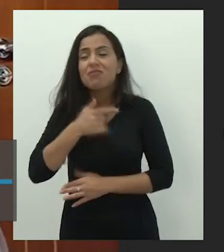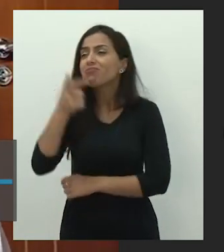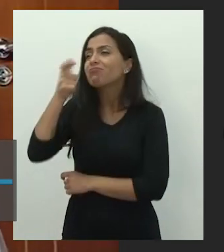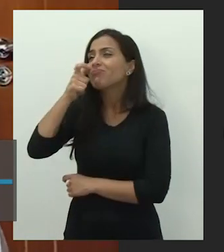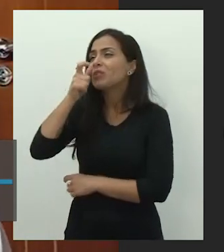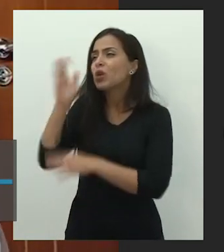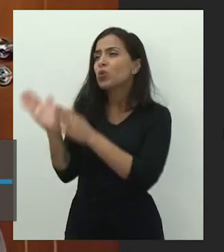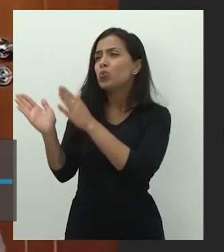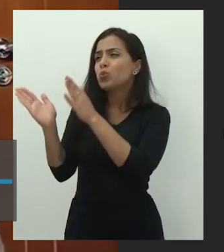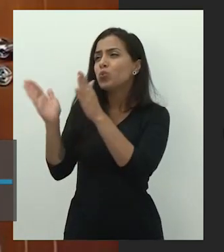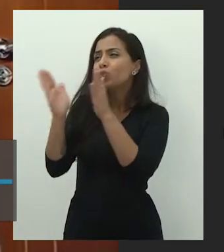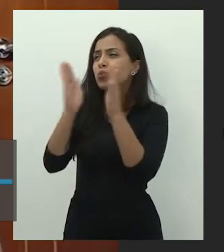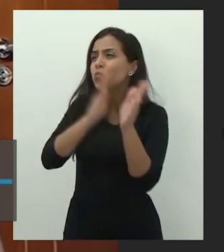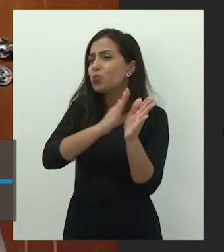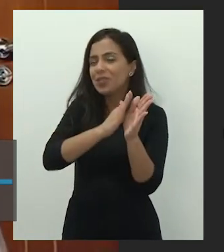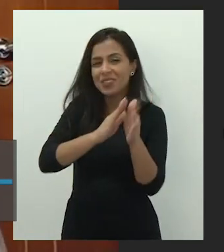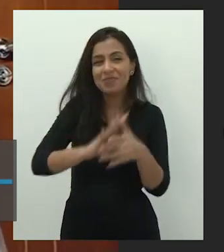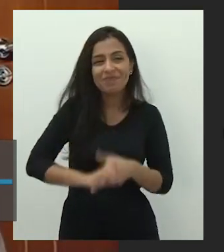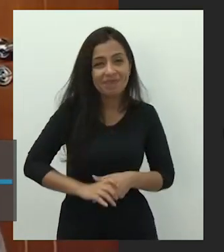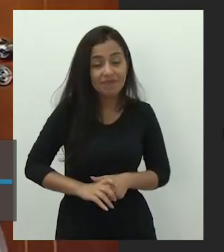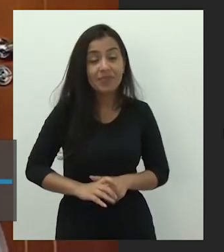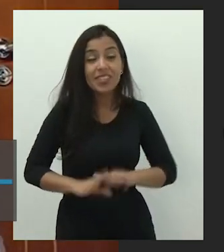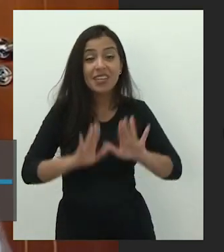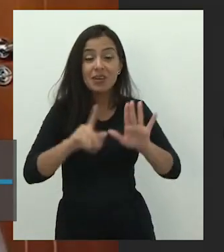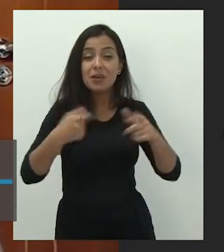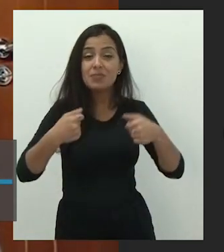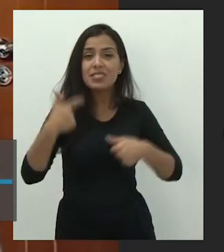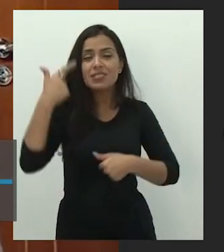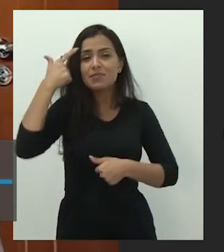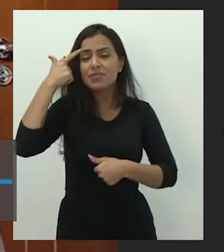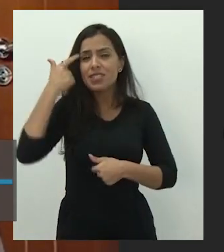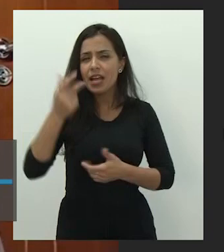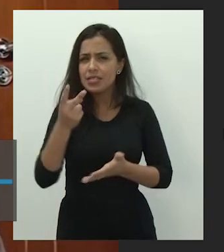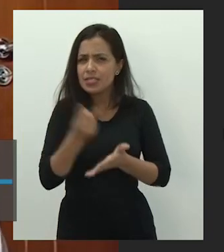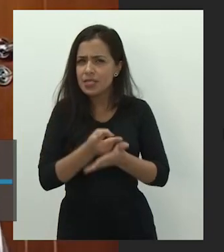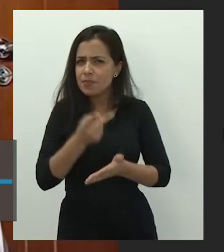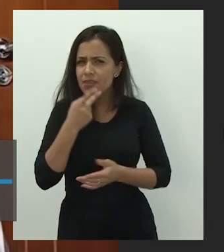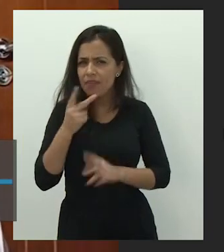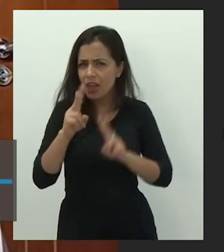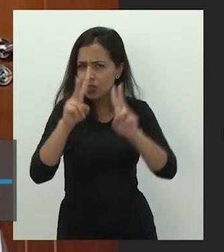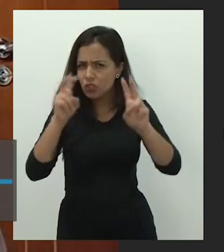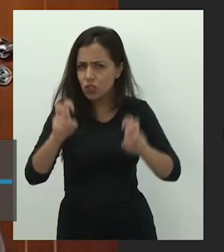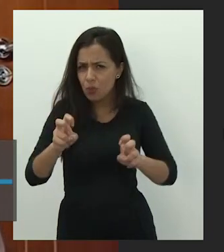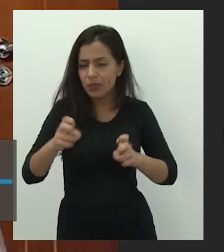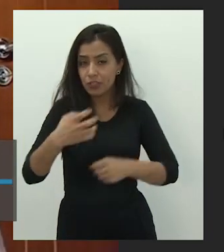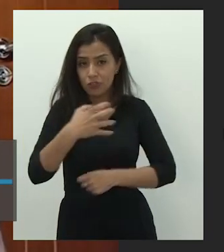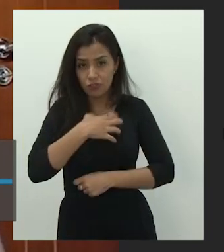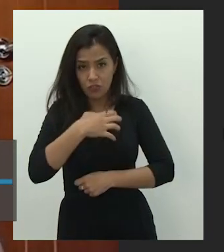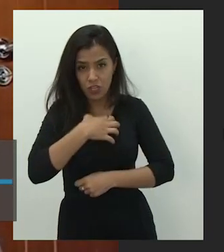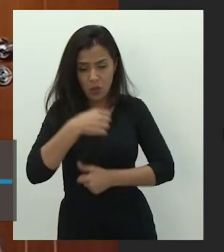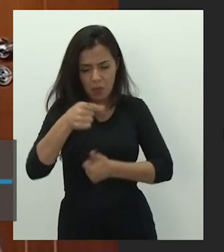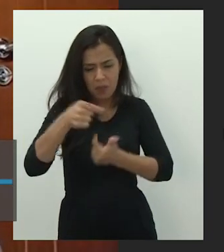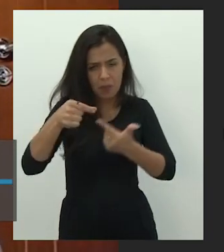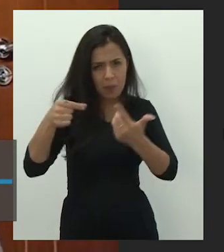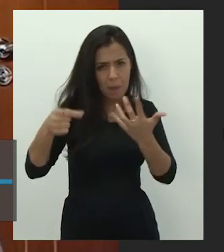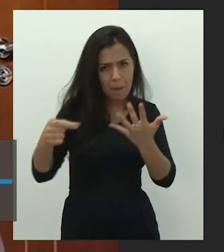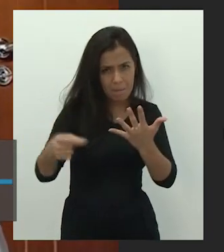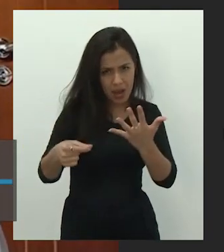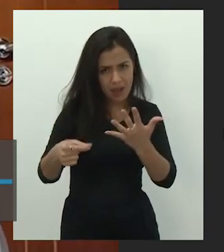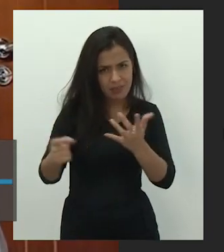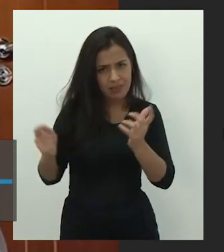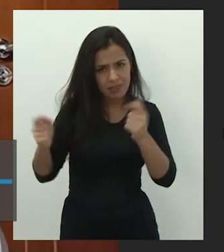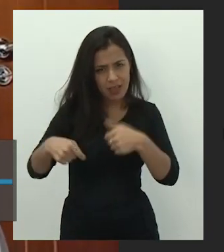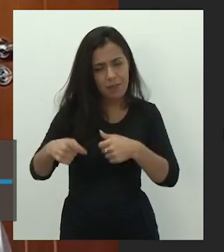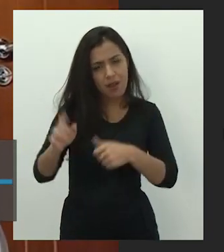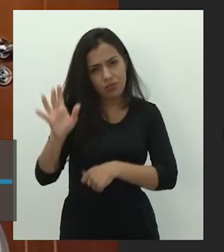a gente tem que pensar que, por exemplo, quando a gente fala em fórmulas, em expressões matemáticas, e até em números que são representados